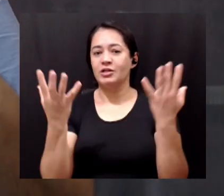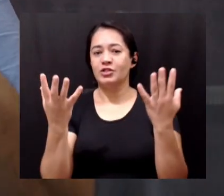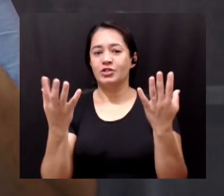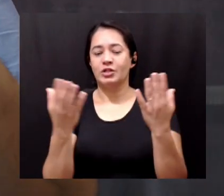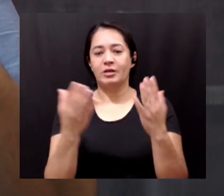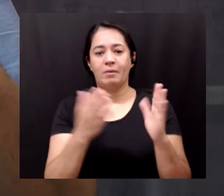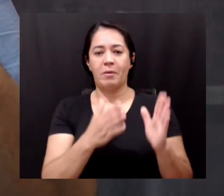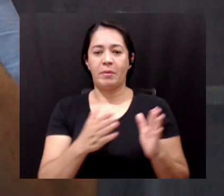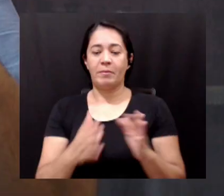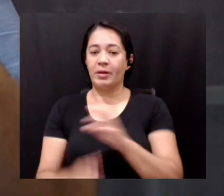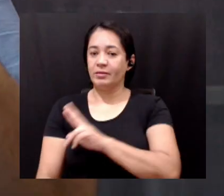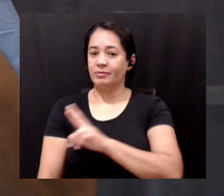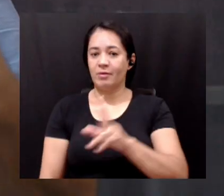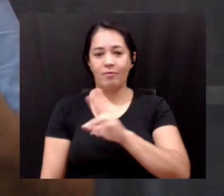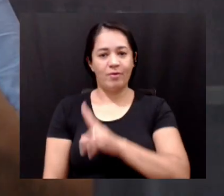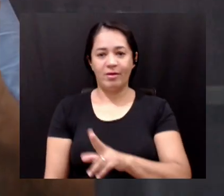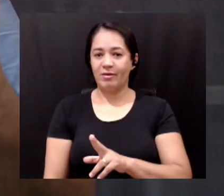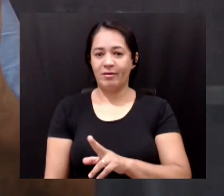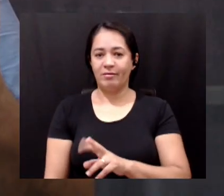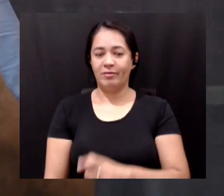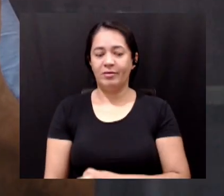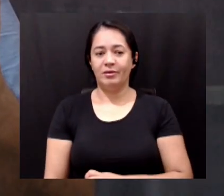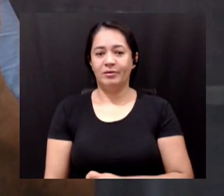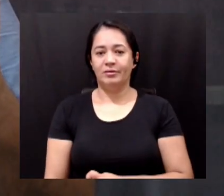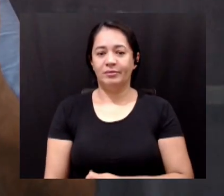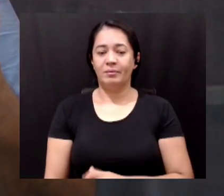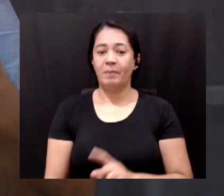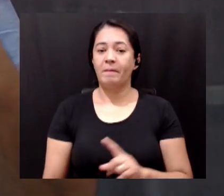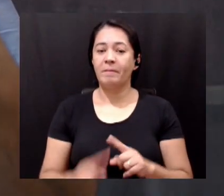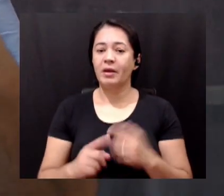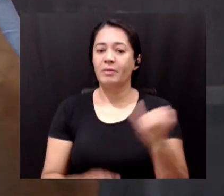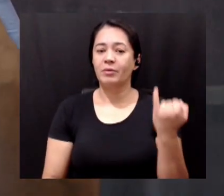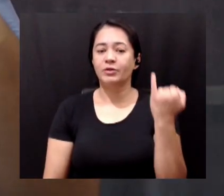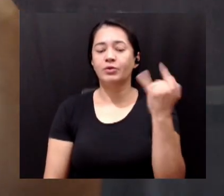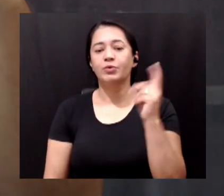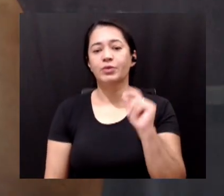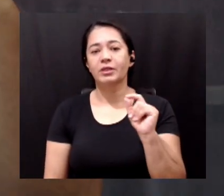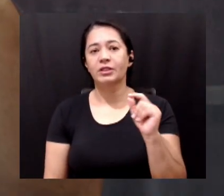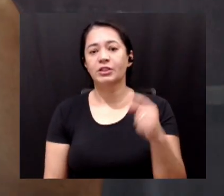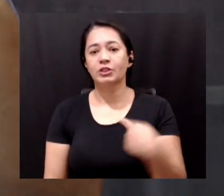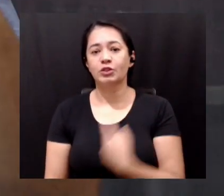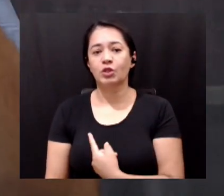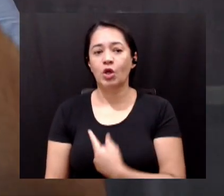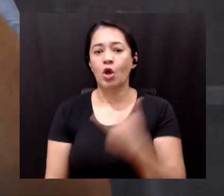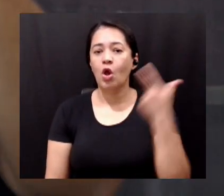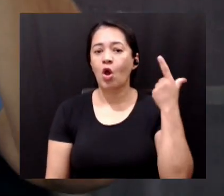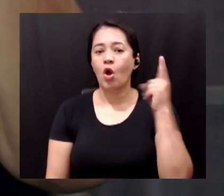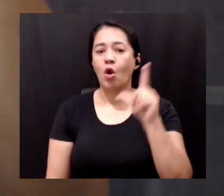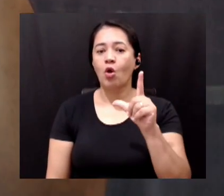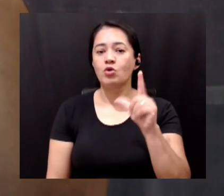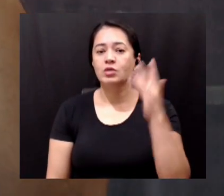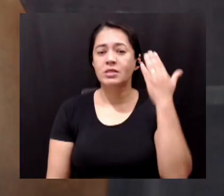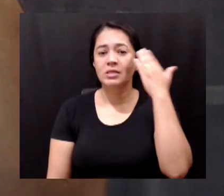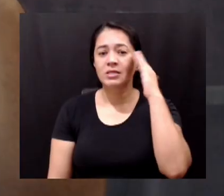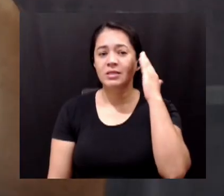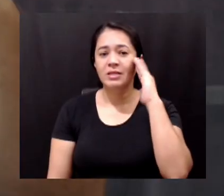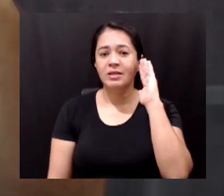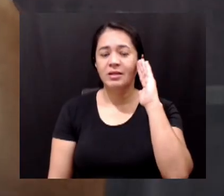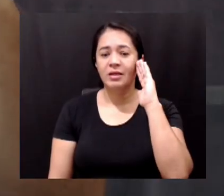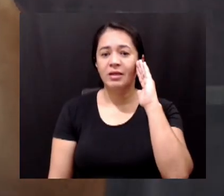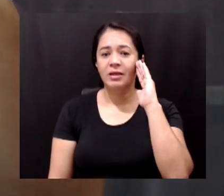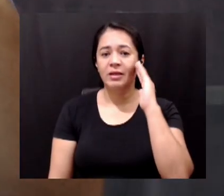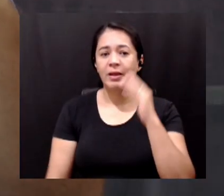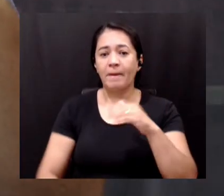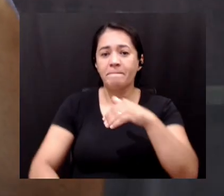importante, mas é importante que a gente consiga entender esse mecanismo, né? Quanto mais dopamina tem no meu